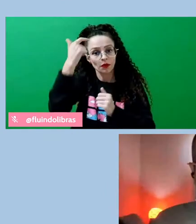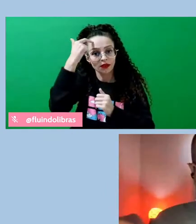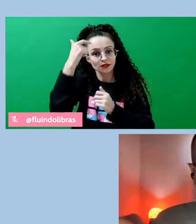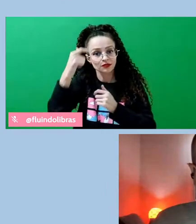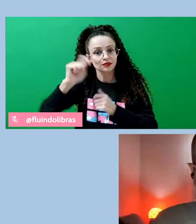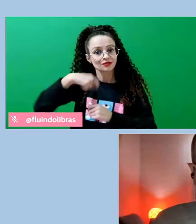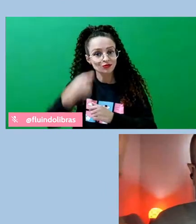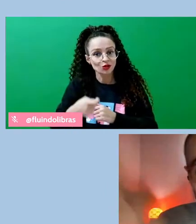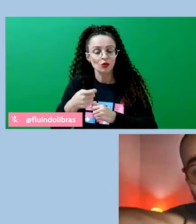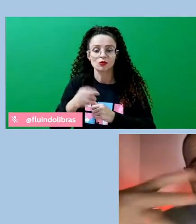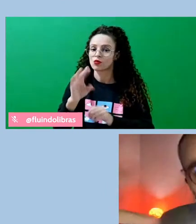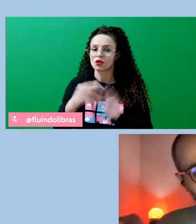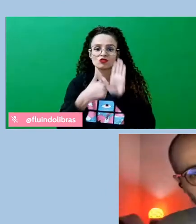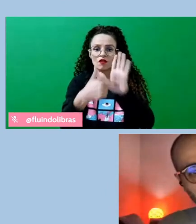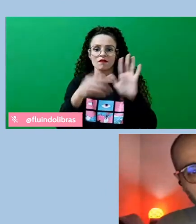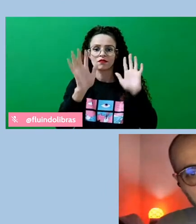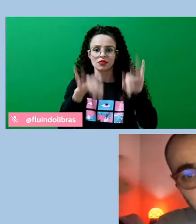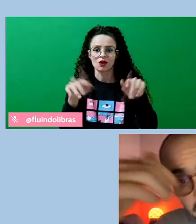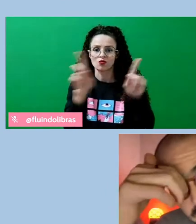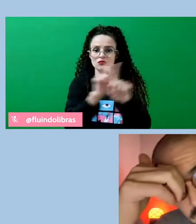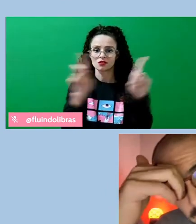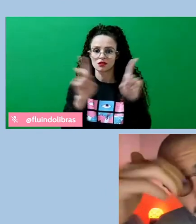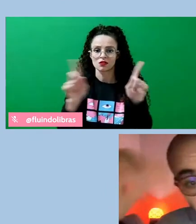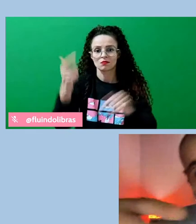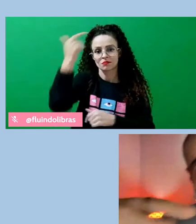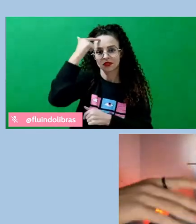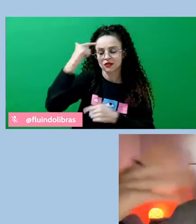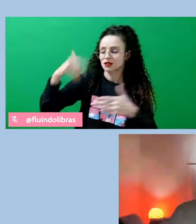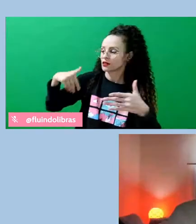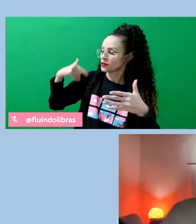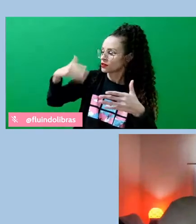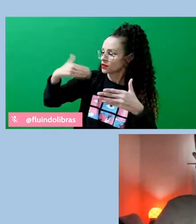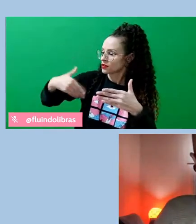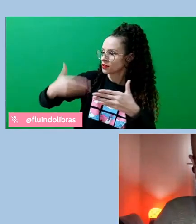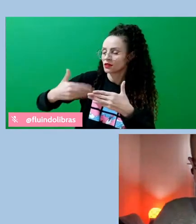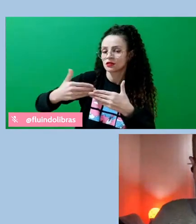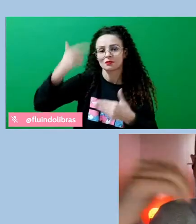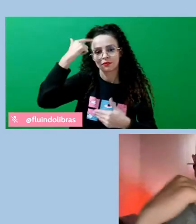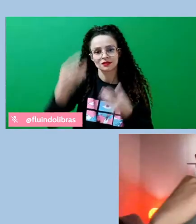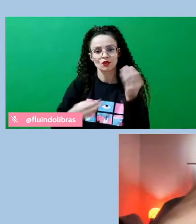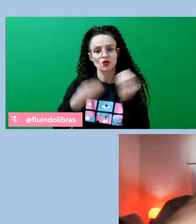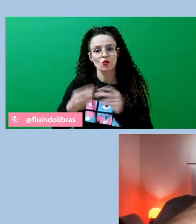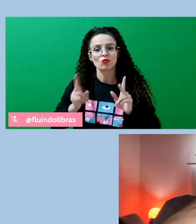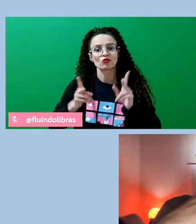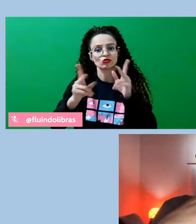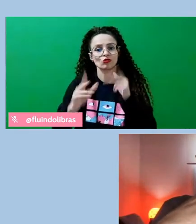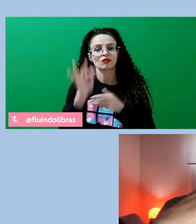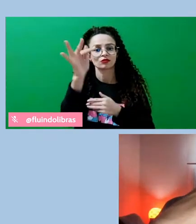não está apresentando só um produto final. A gente está pensando sobre o que a gente fez e pensando como isso continuará.